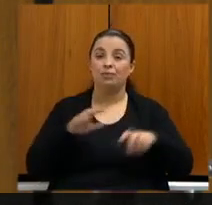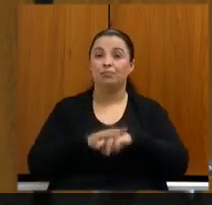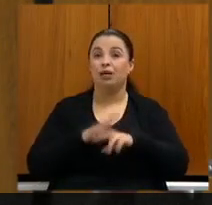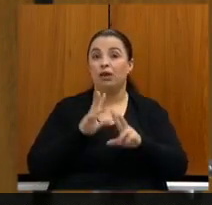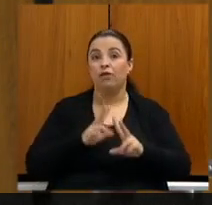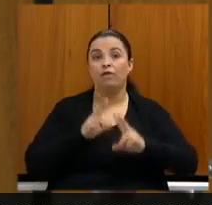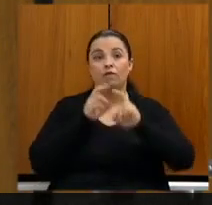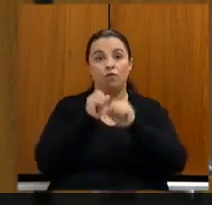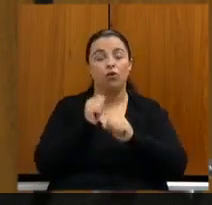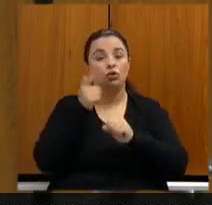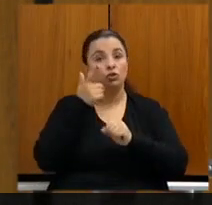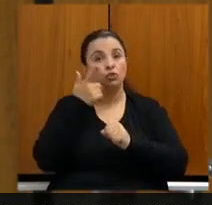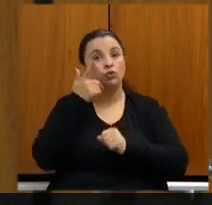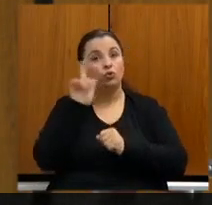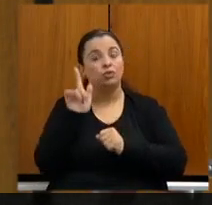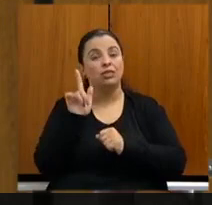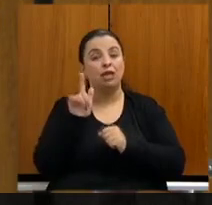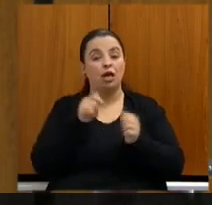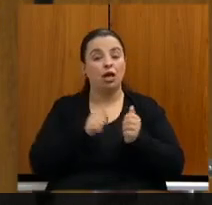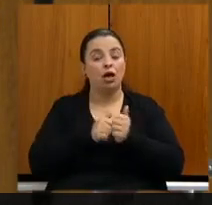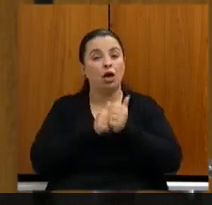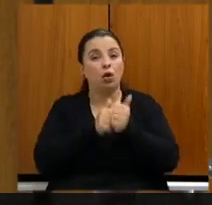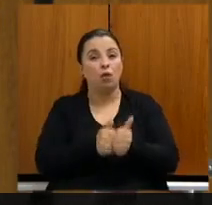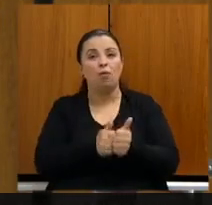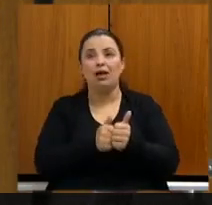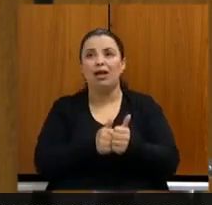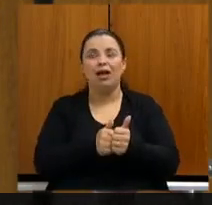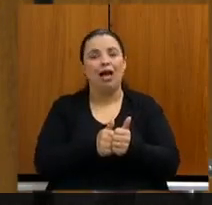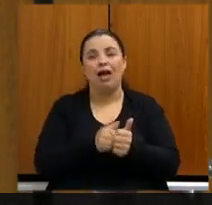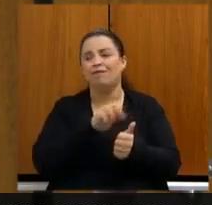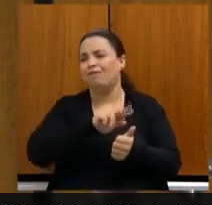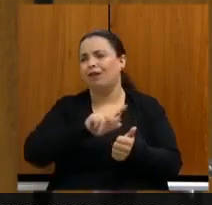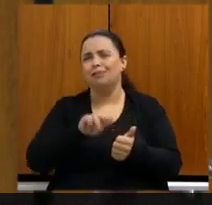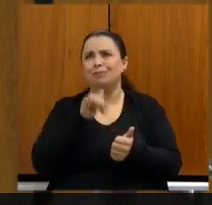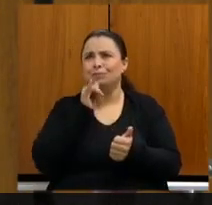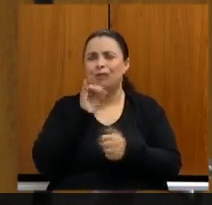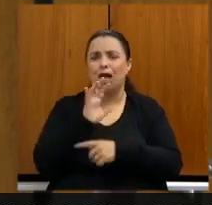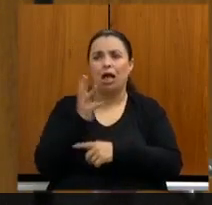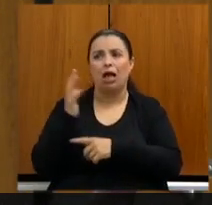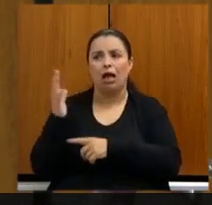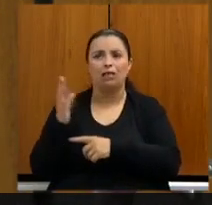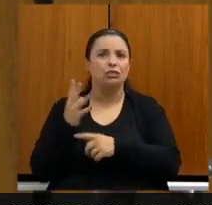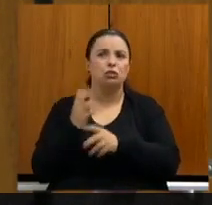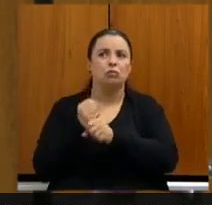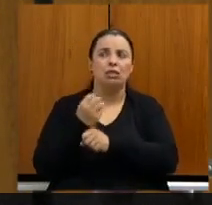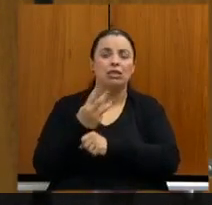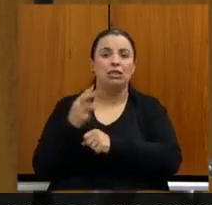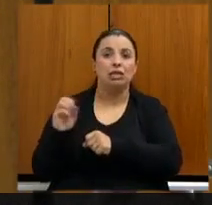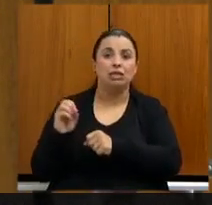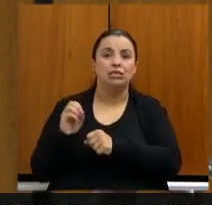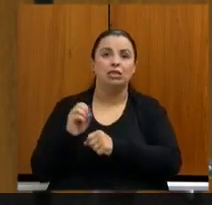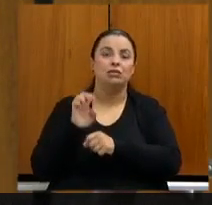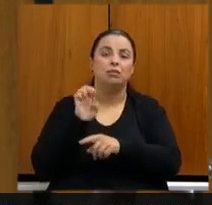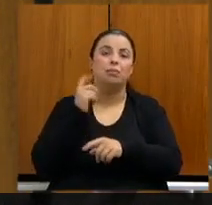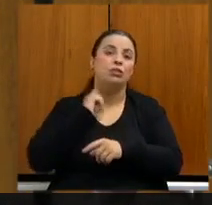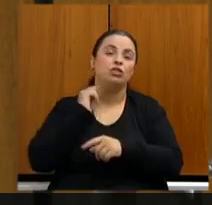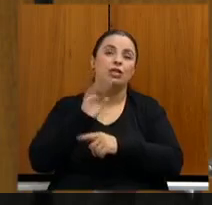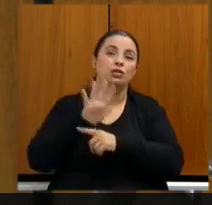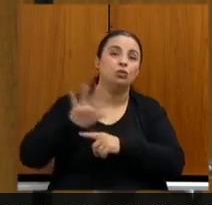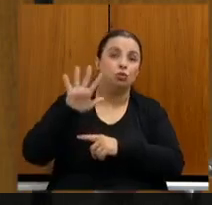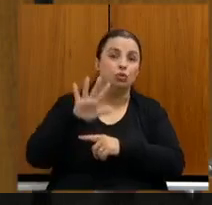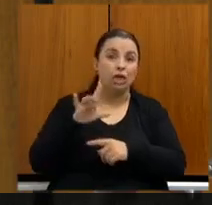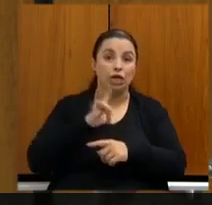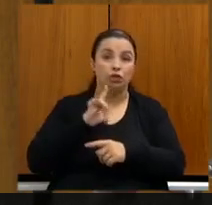forte que conseguia acompanhar mais de 300 casos no estado de Minas Gerais e com um alto poder